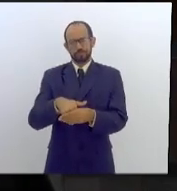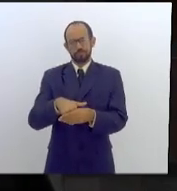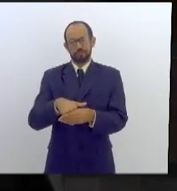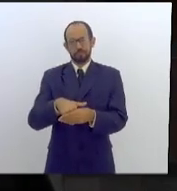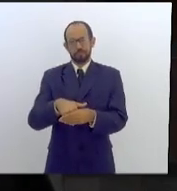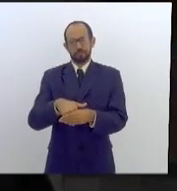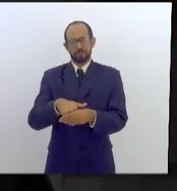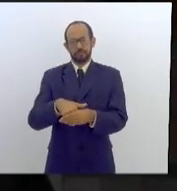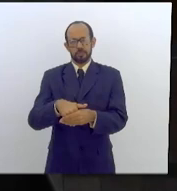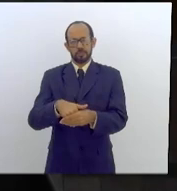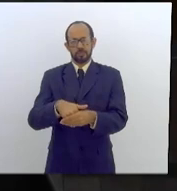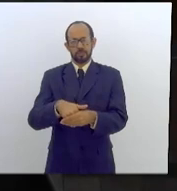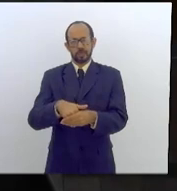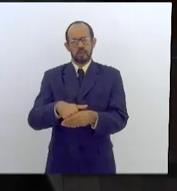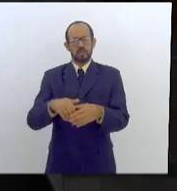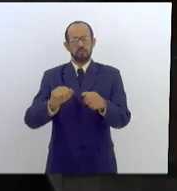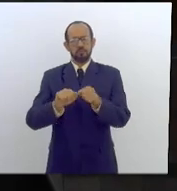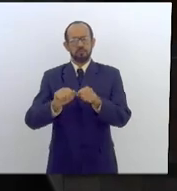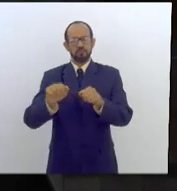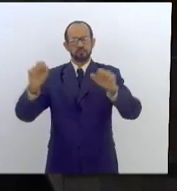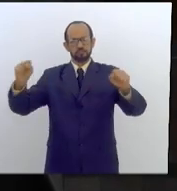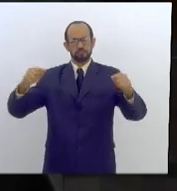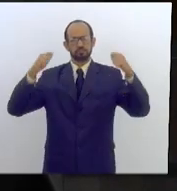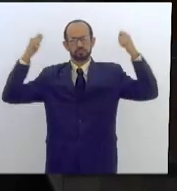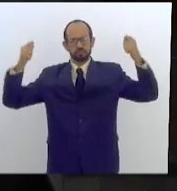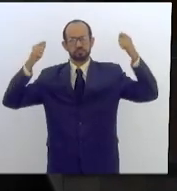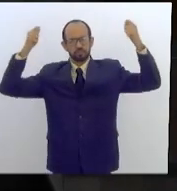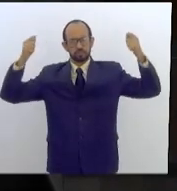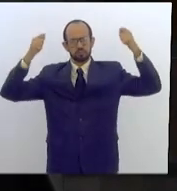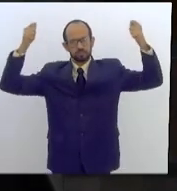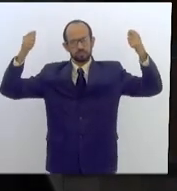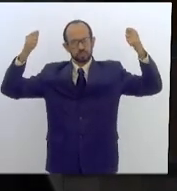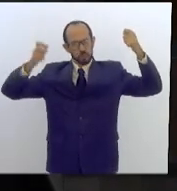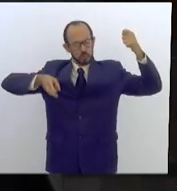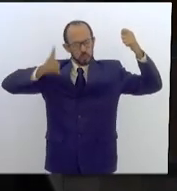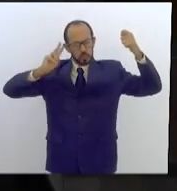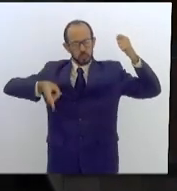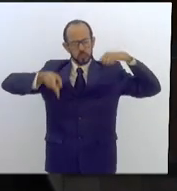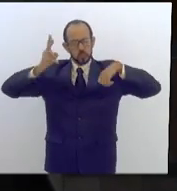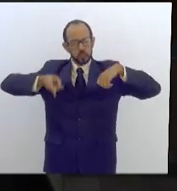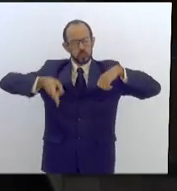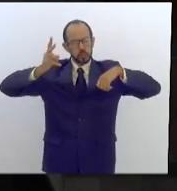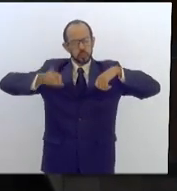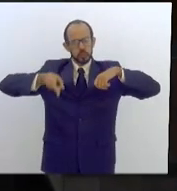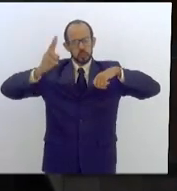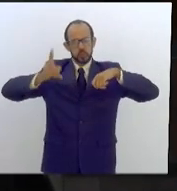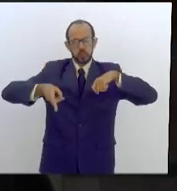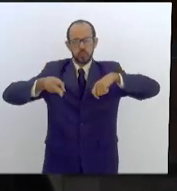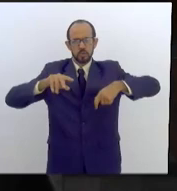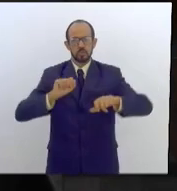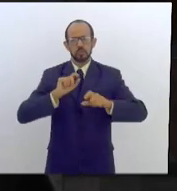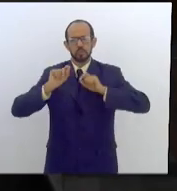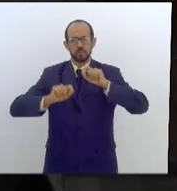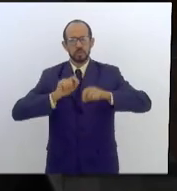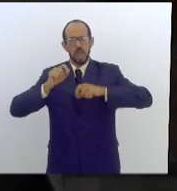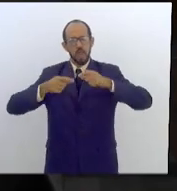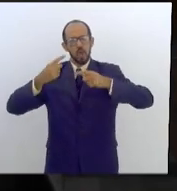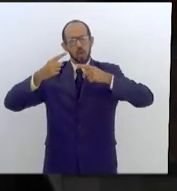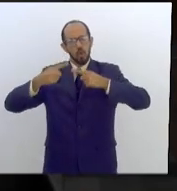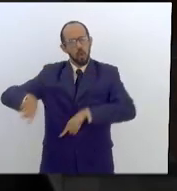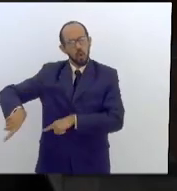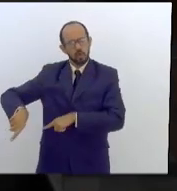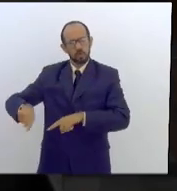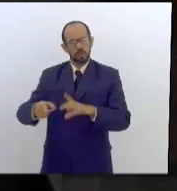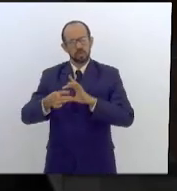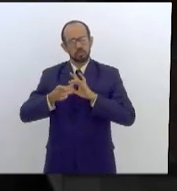e que vem fazendo manifestações sucessivas no sentido antidemocrático